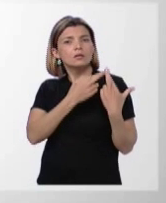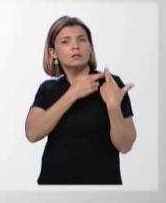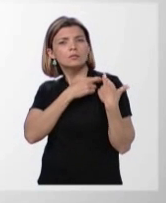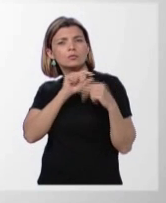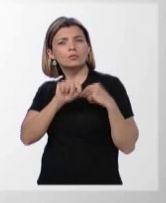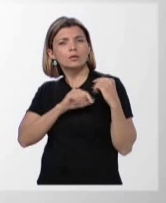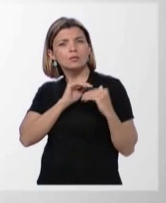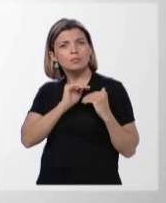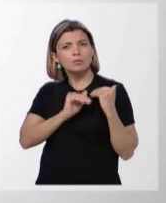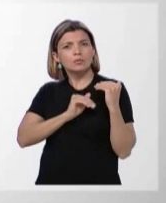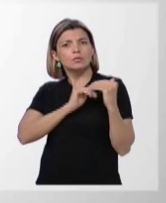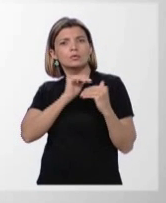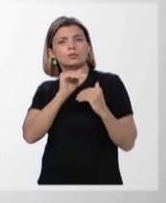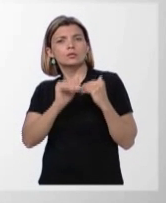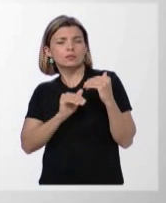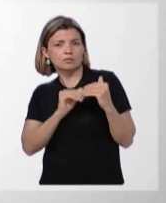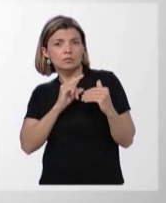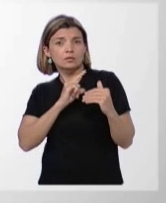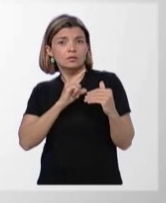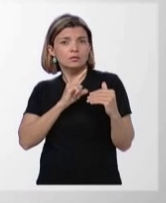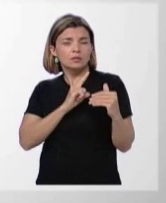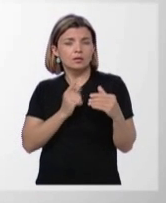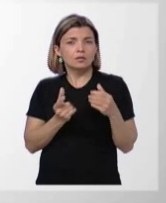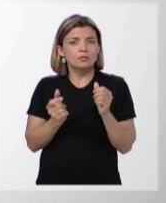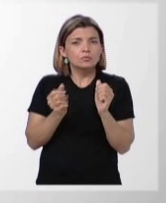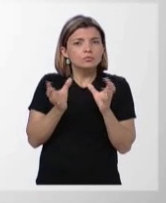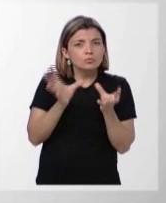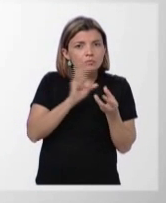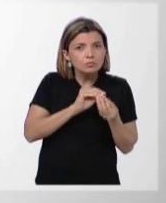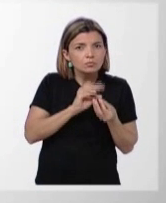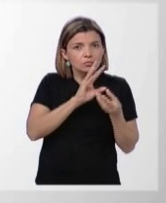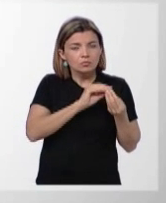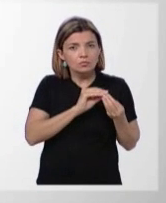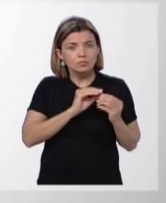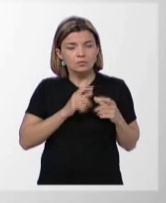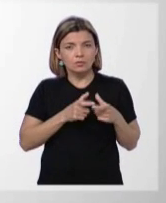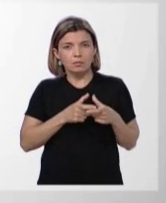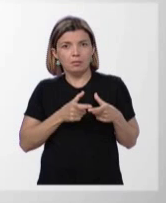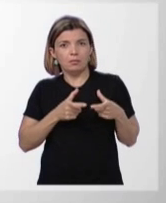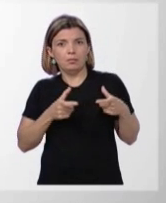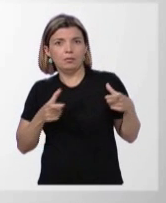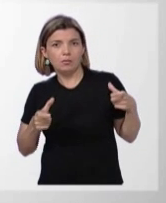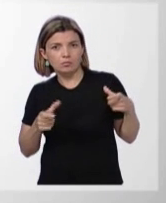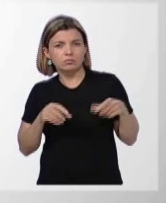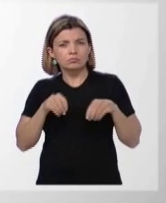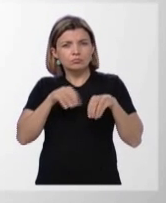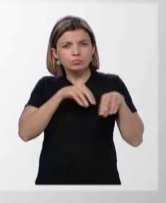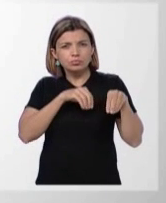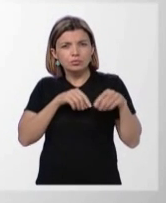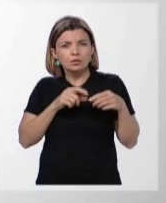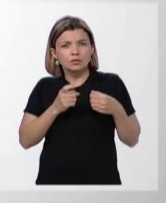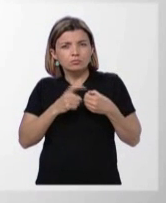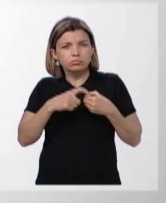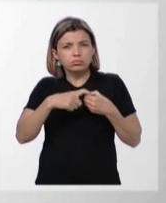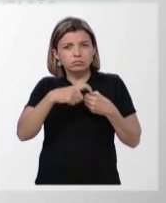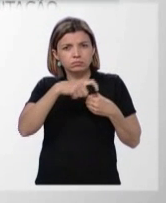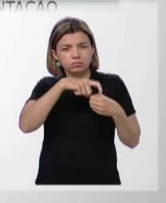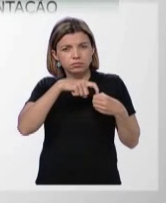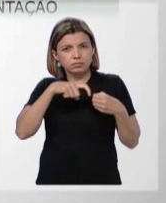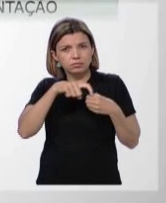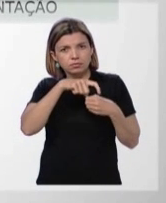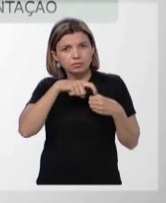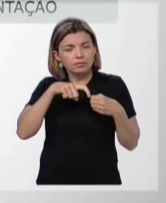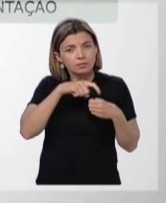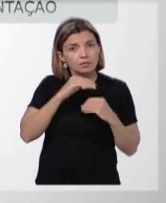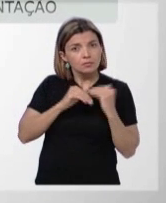são responsáveis pelos processos de síntese e degradação, que permitem que as células cresçam, se reproduzam,